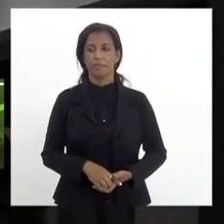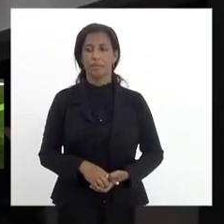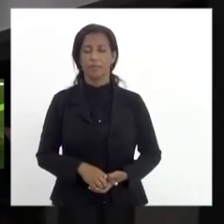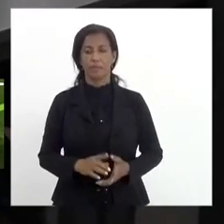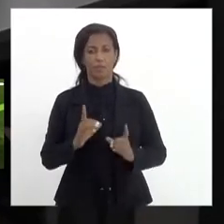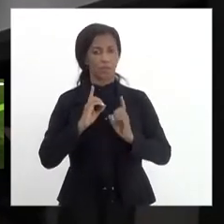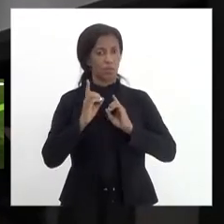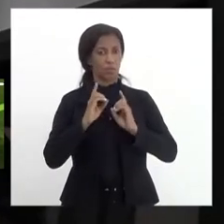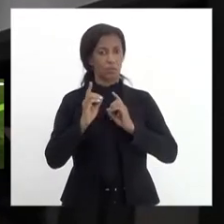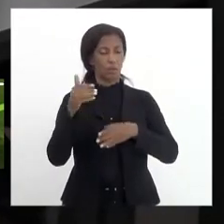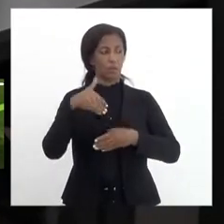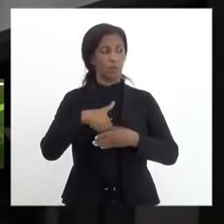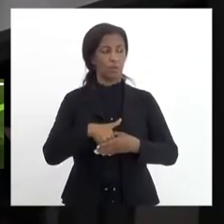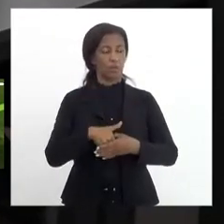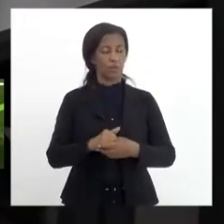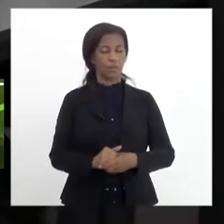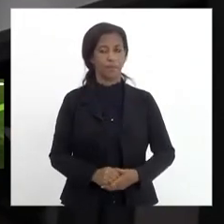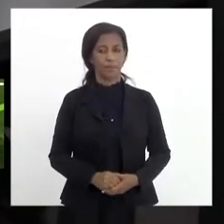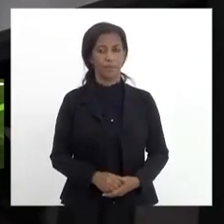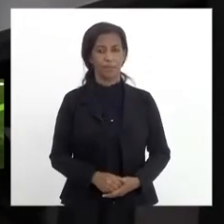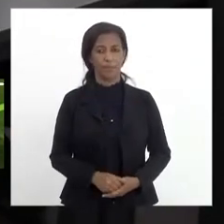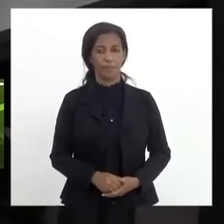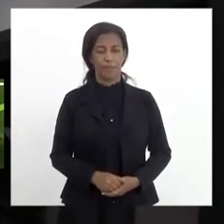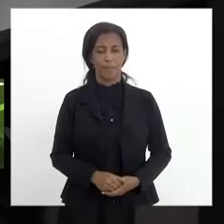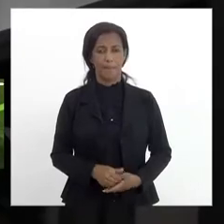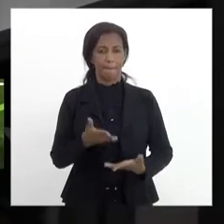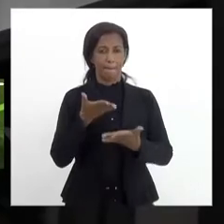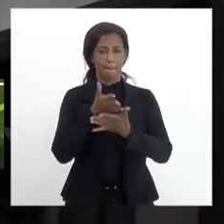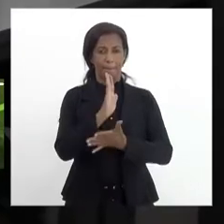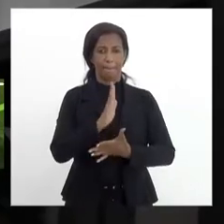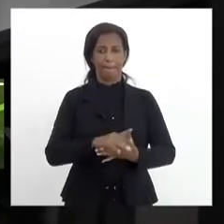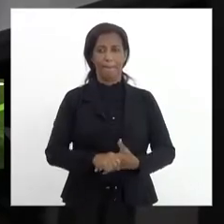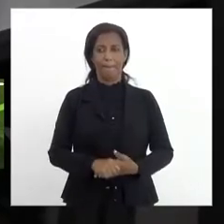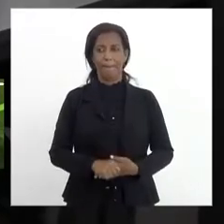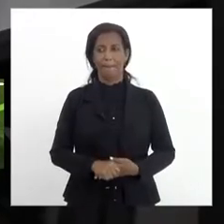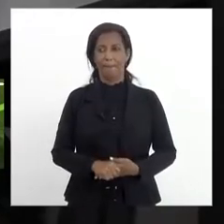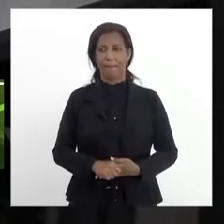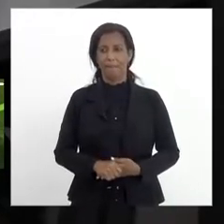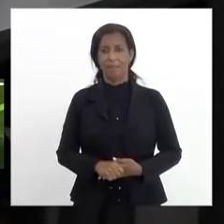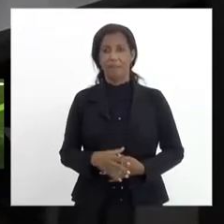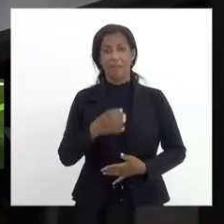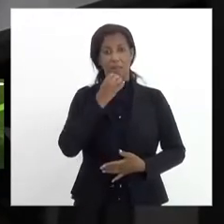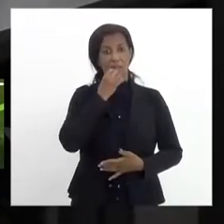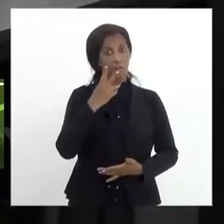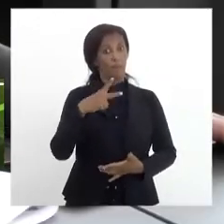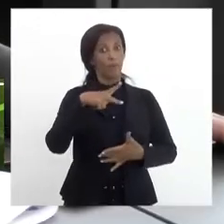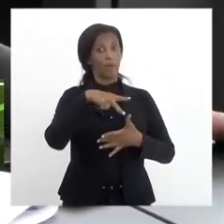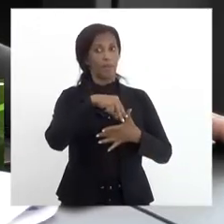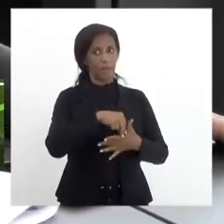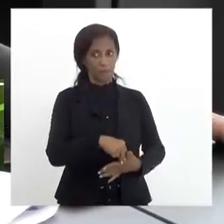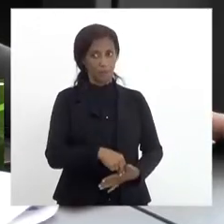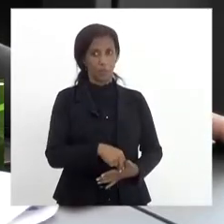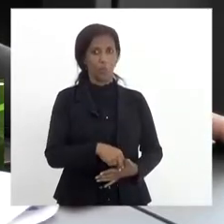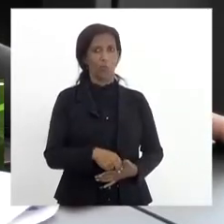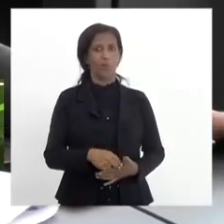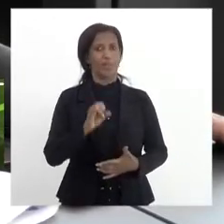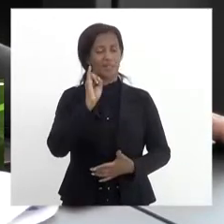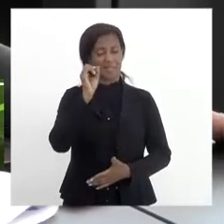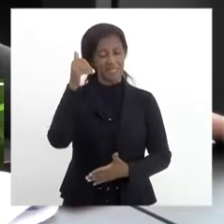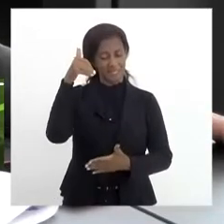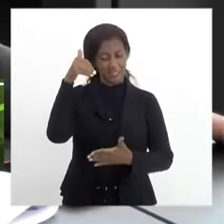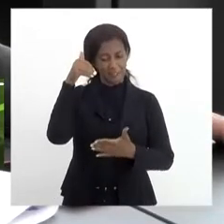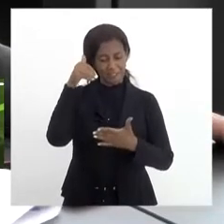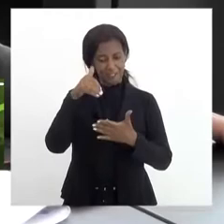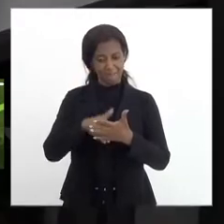Em discussão, em votação, aprovado. Ainda bem que anexou, porque senão era mais um voto divergente que eu ia ter com o Márcio